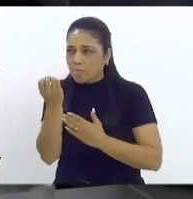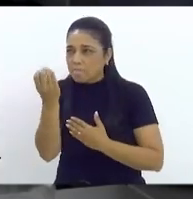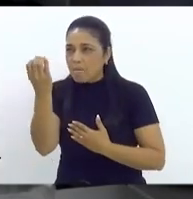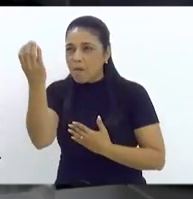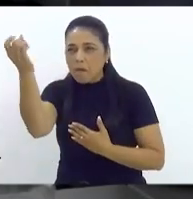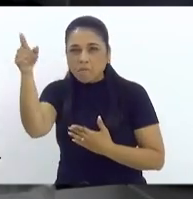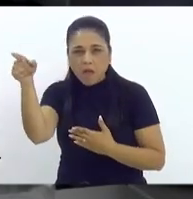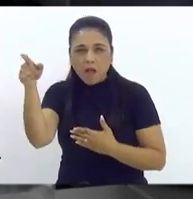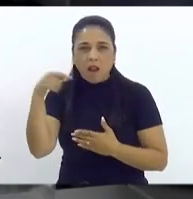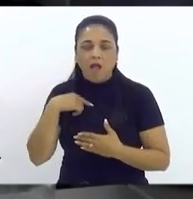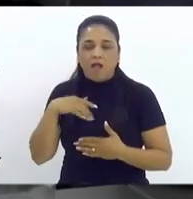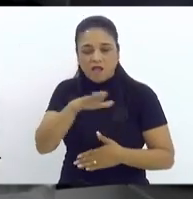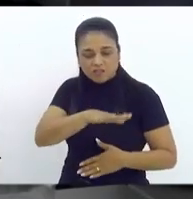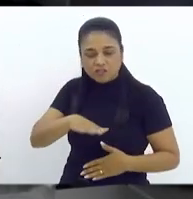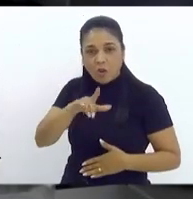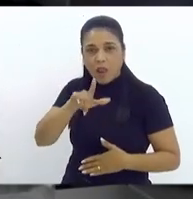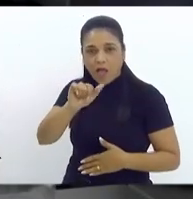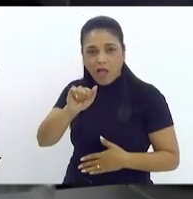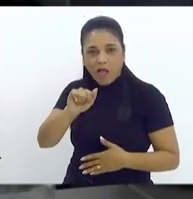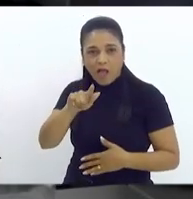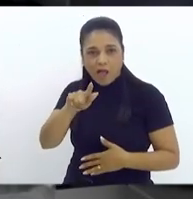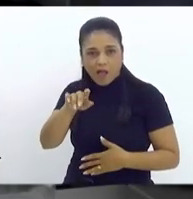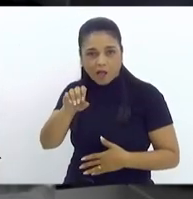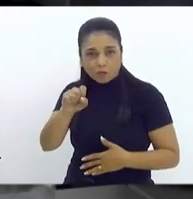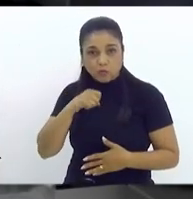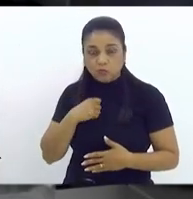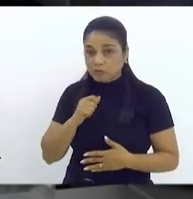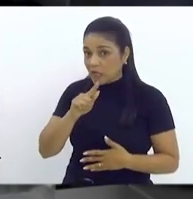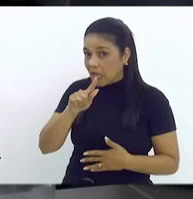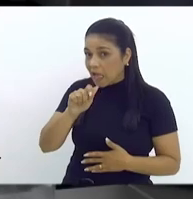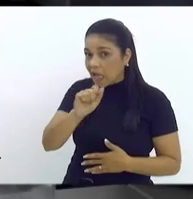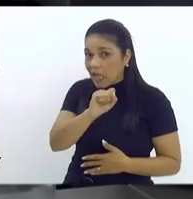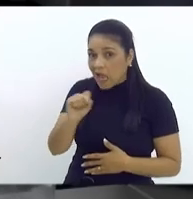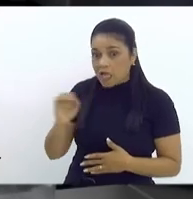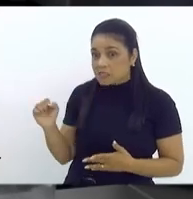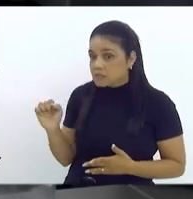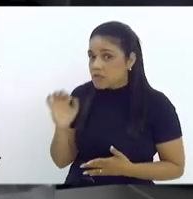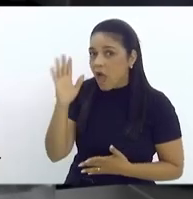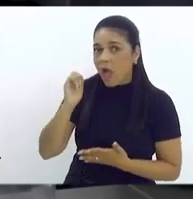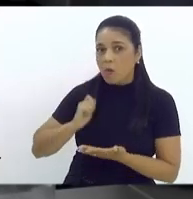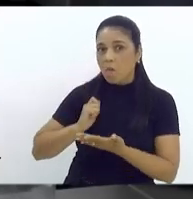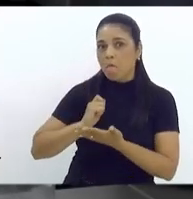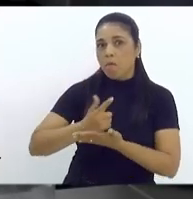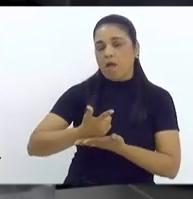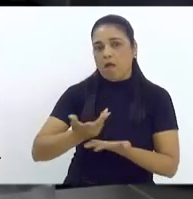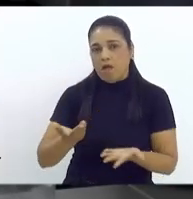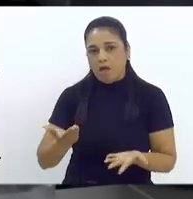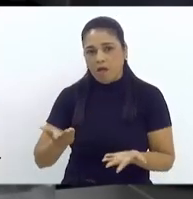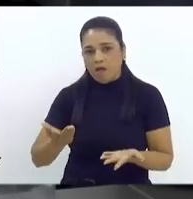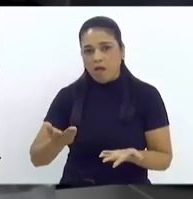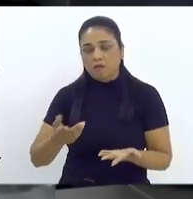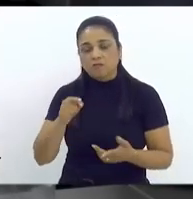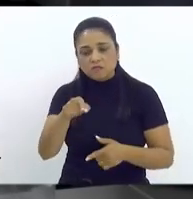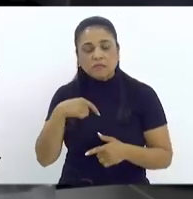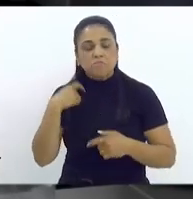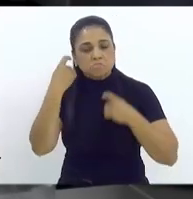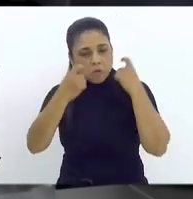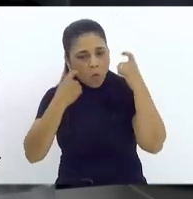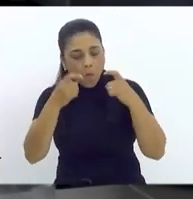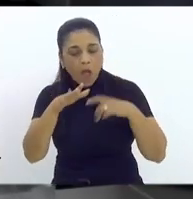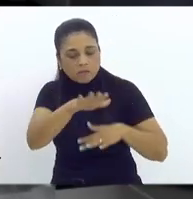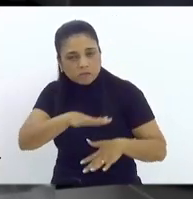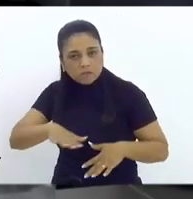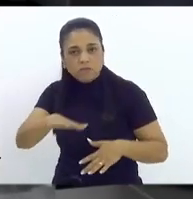mais caro o gás, né? Bem mais caro. Então, eu gostaria que vocês também se preocupassem, né, com essa região.